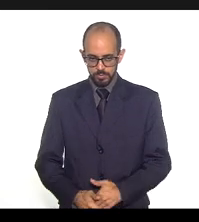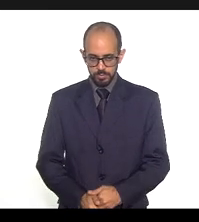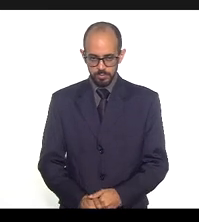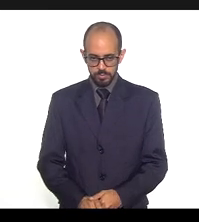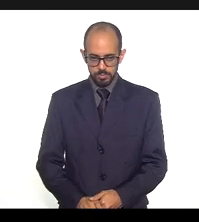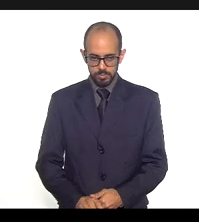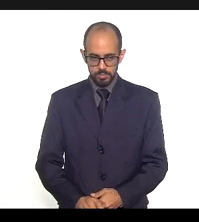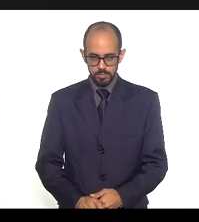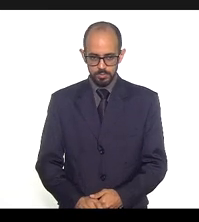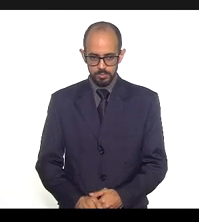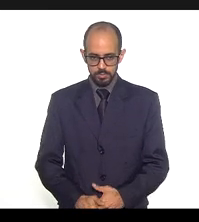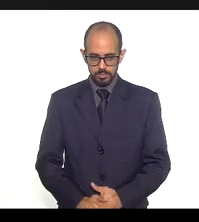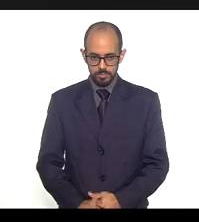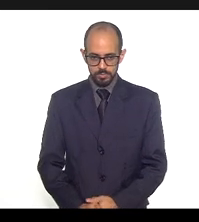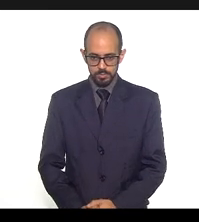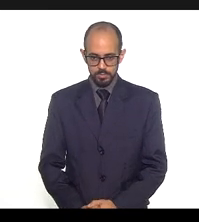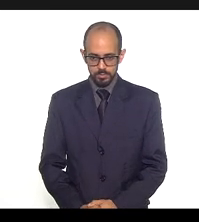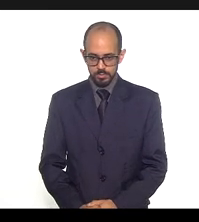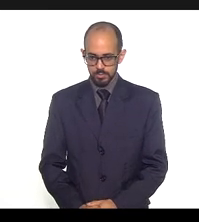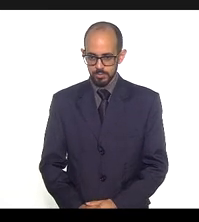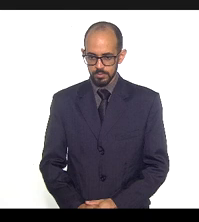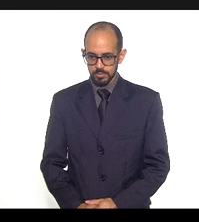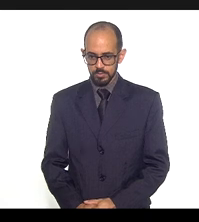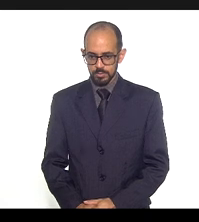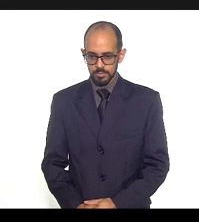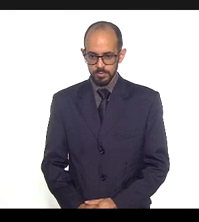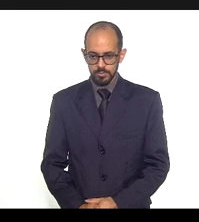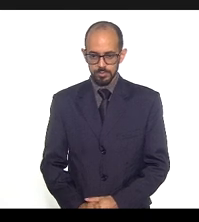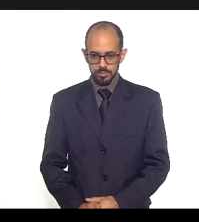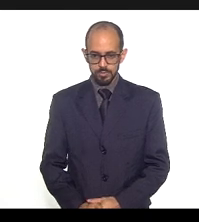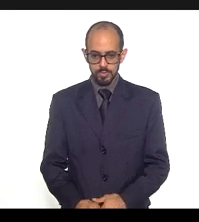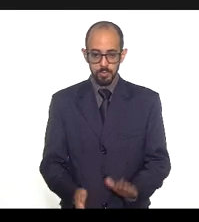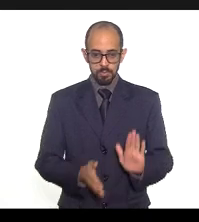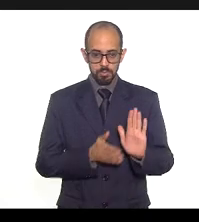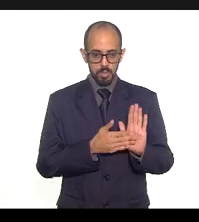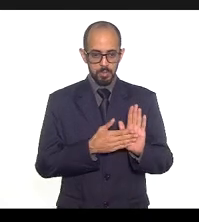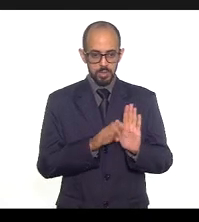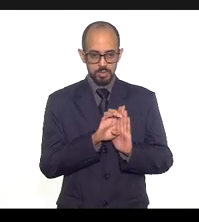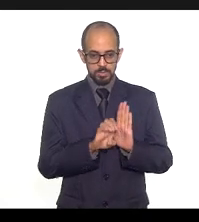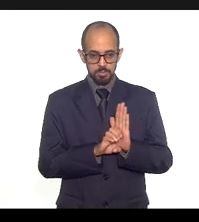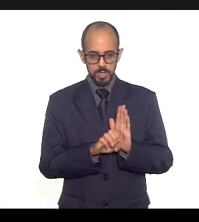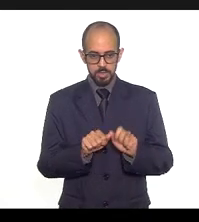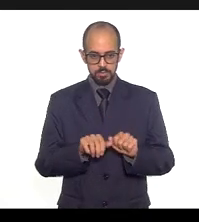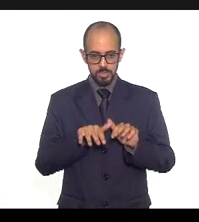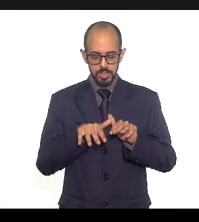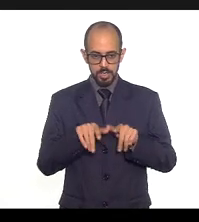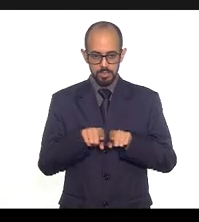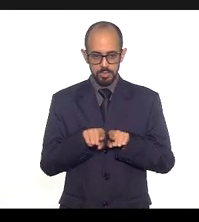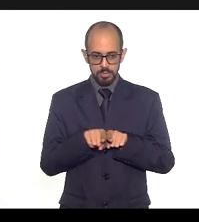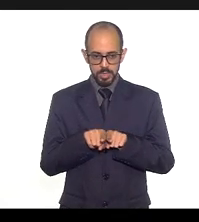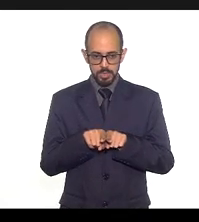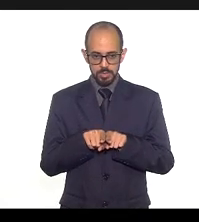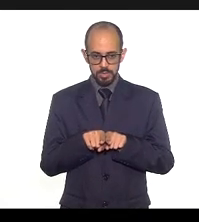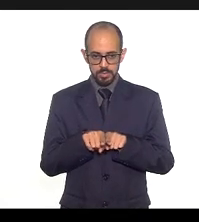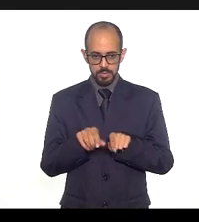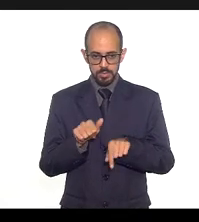Também vou propor uma emenda de plenário. 15.